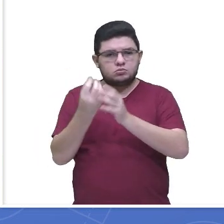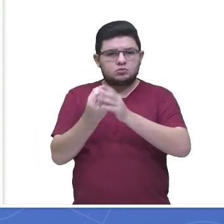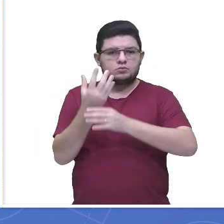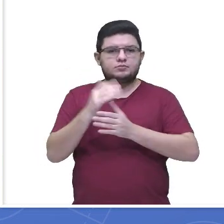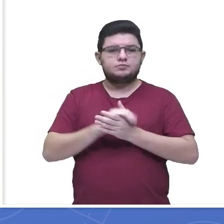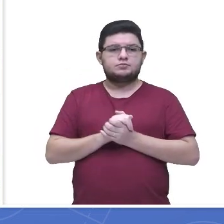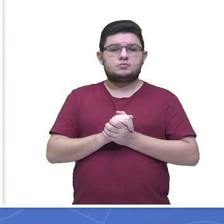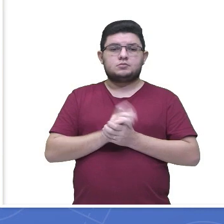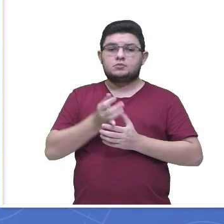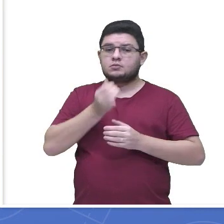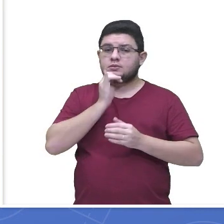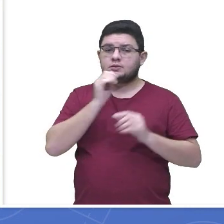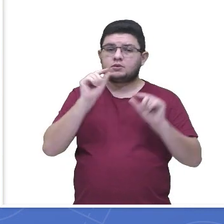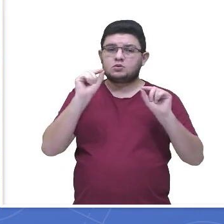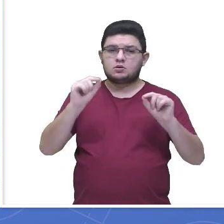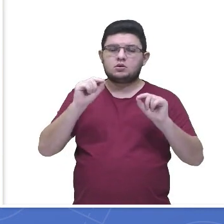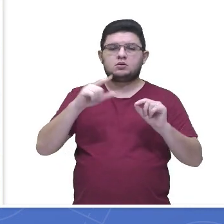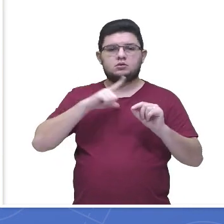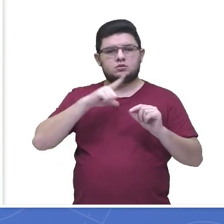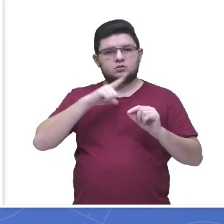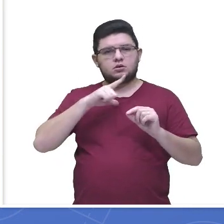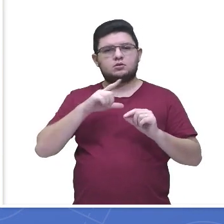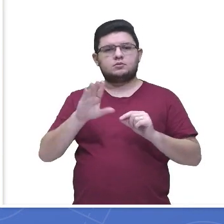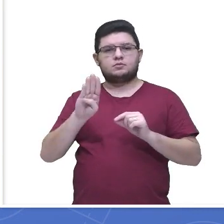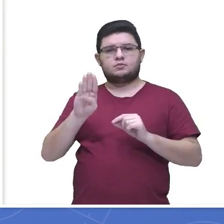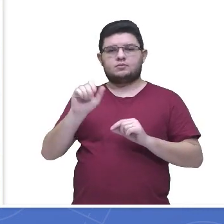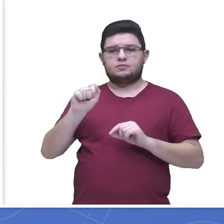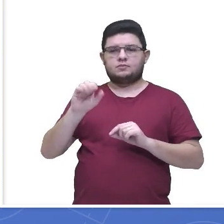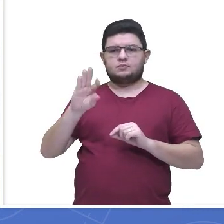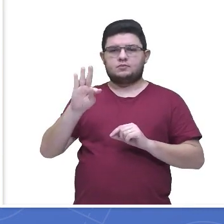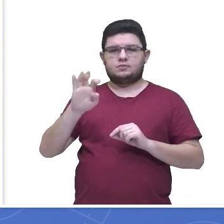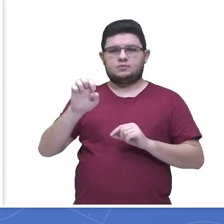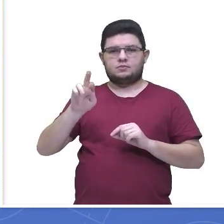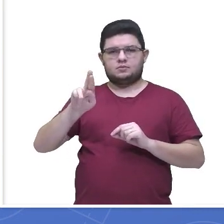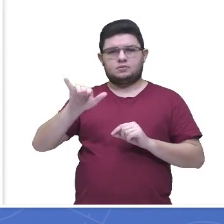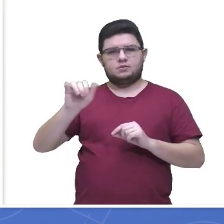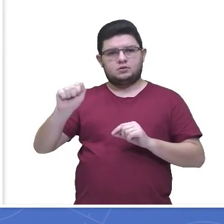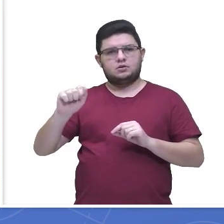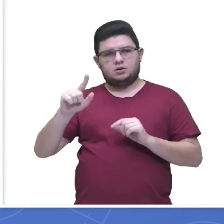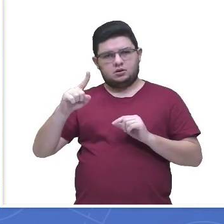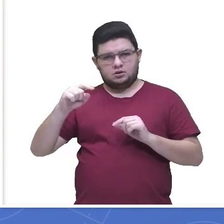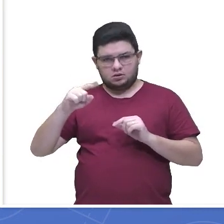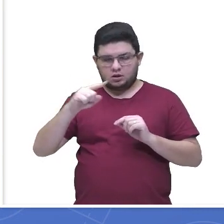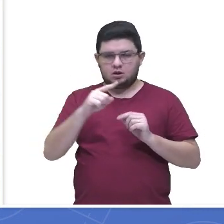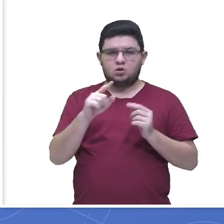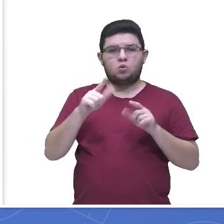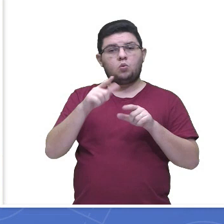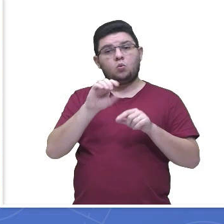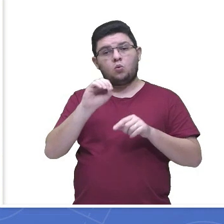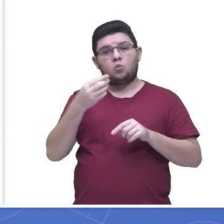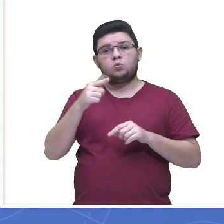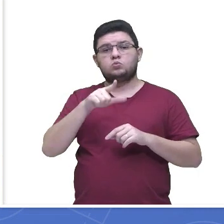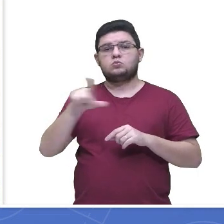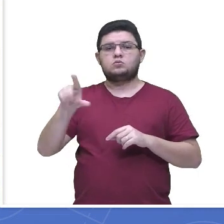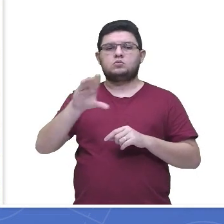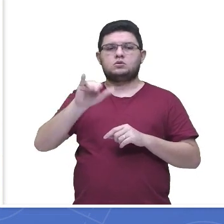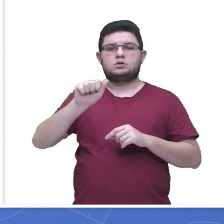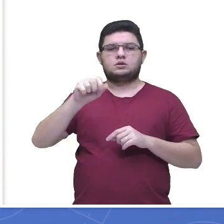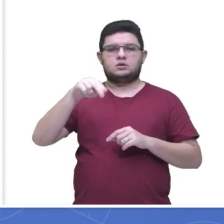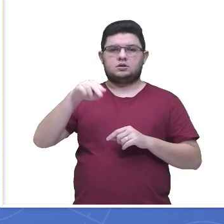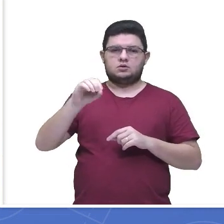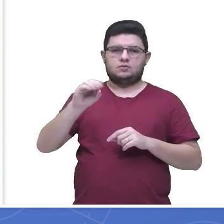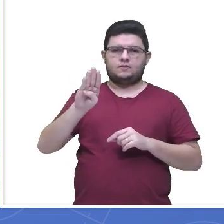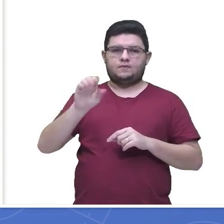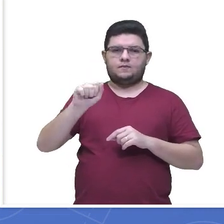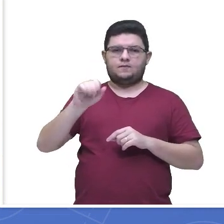as cianobactérias, ok? Na próxima imagem, a gente vai ver ali um exemplo da estrutura